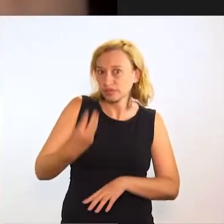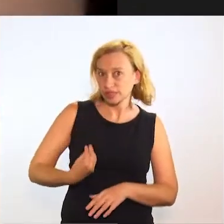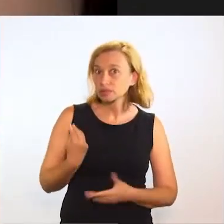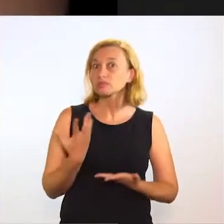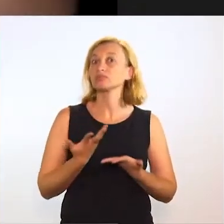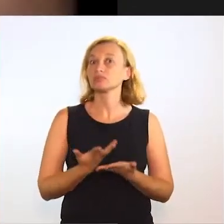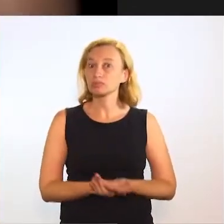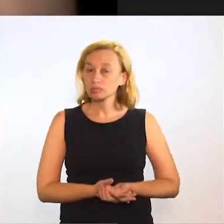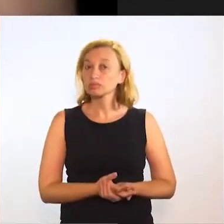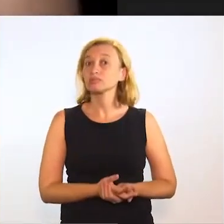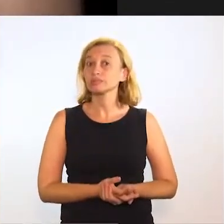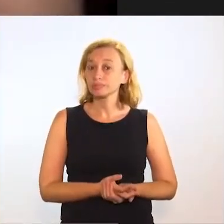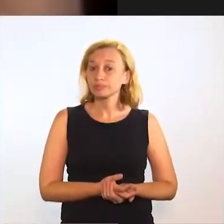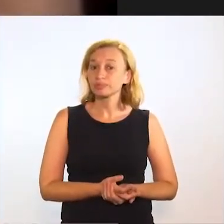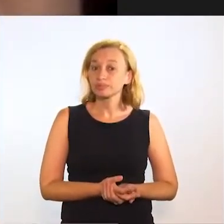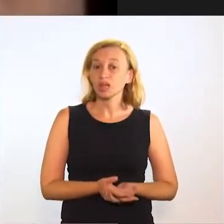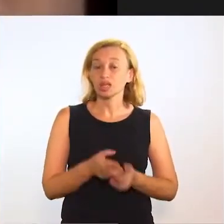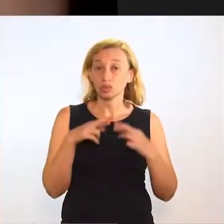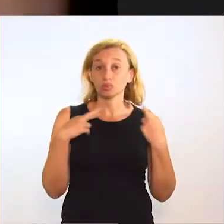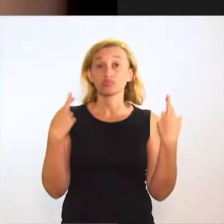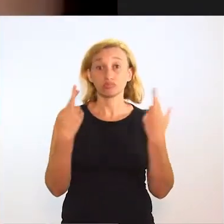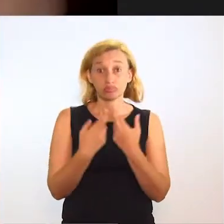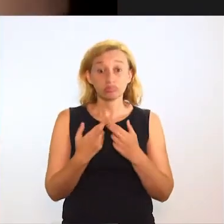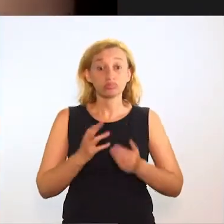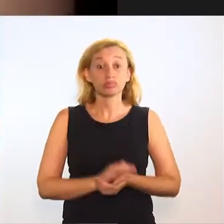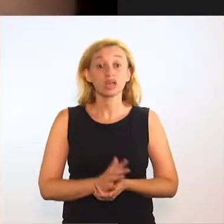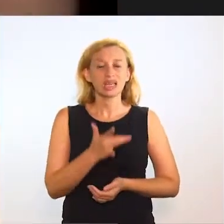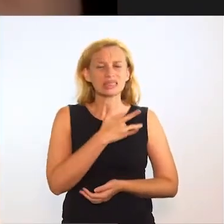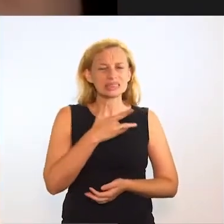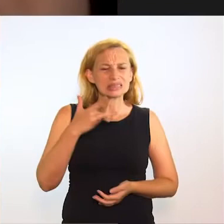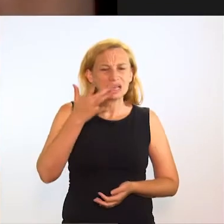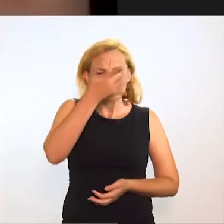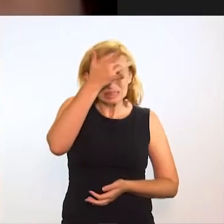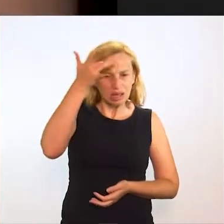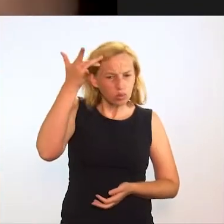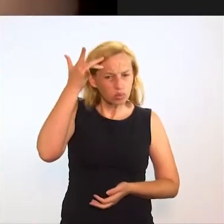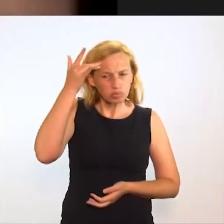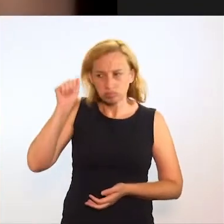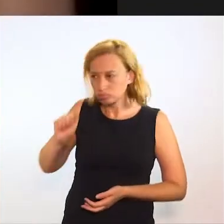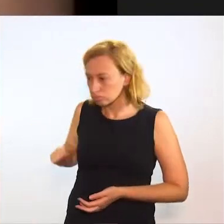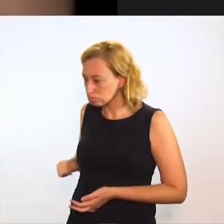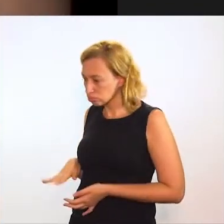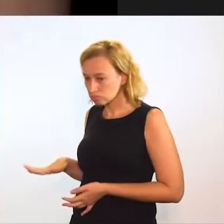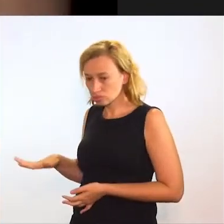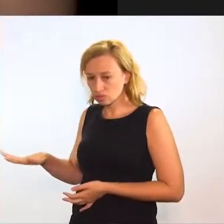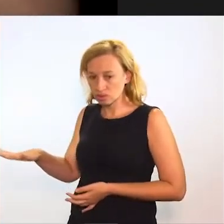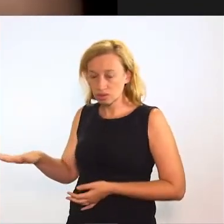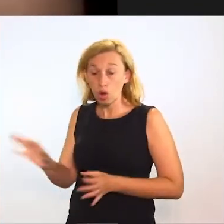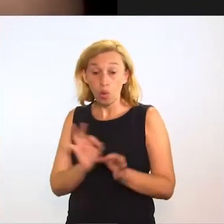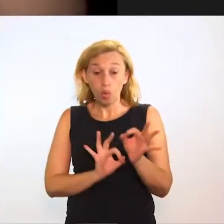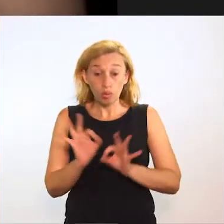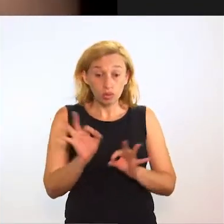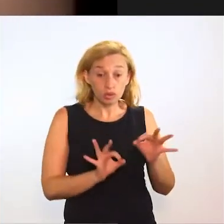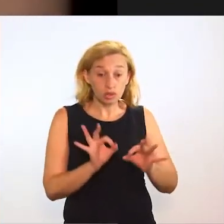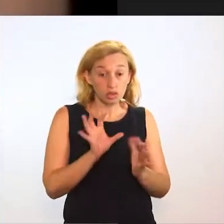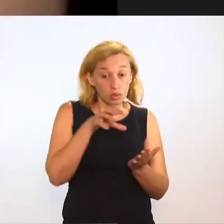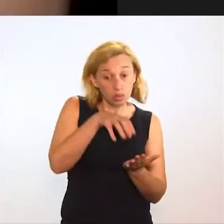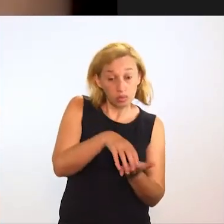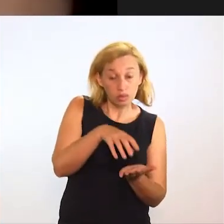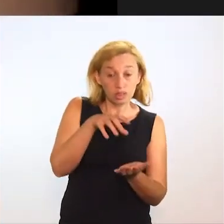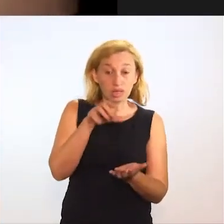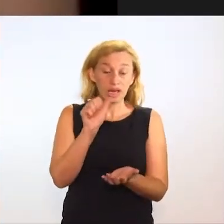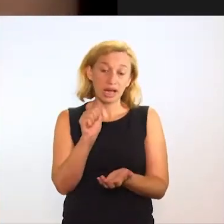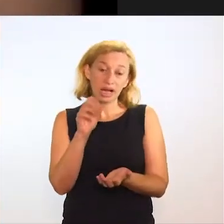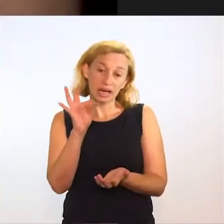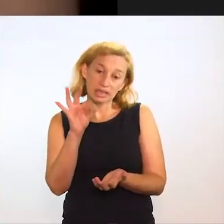live mudou a minha vida, essa reunião. Era Saúde Mental nas Favelas, organizada